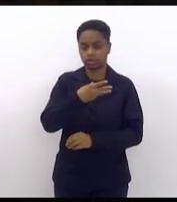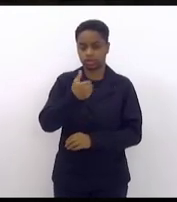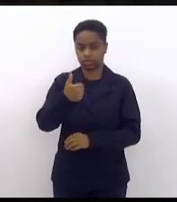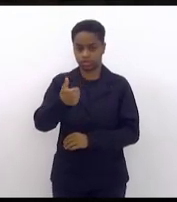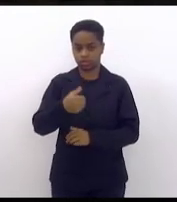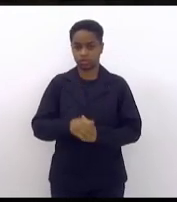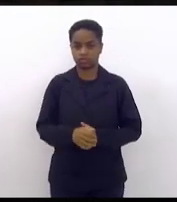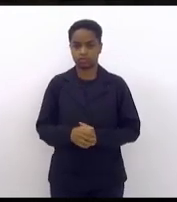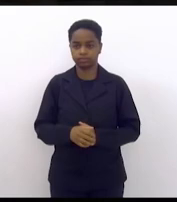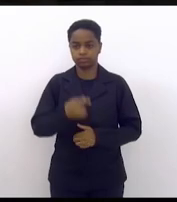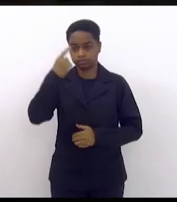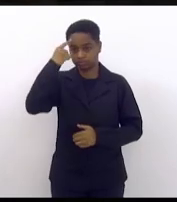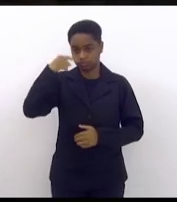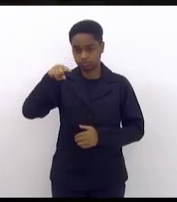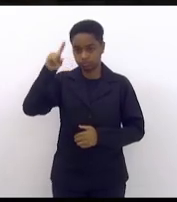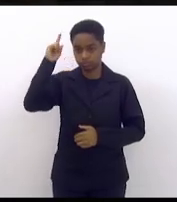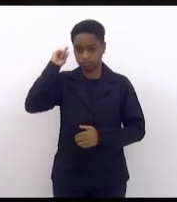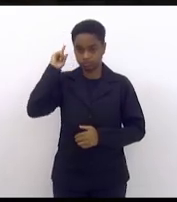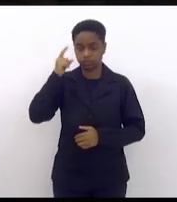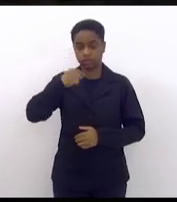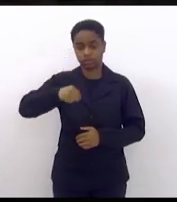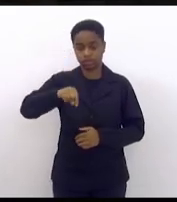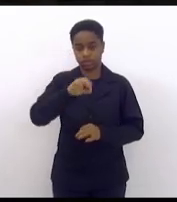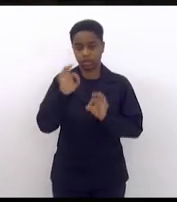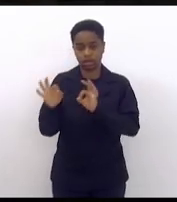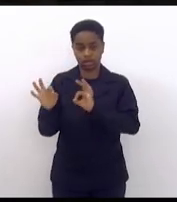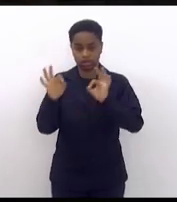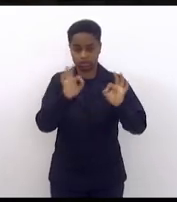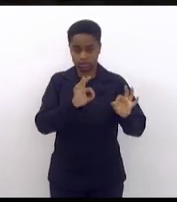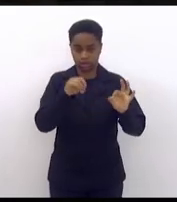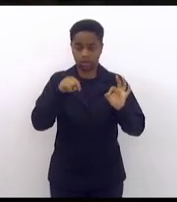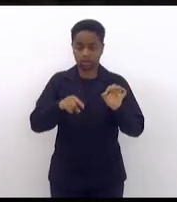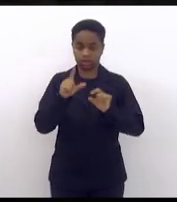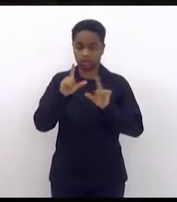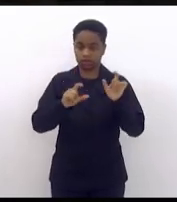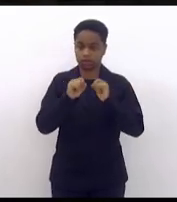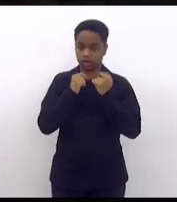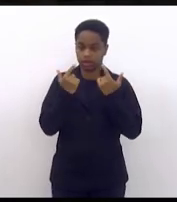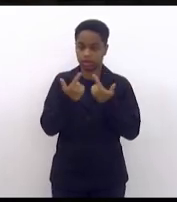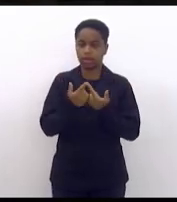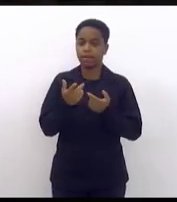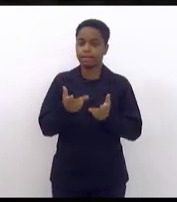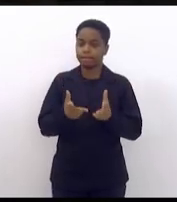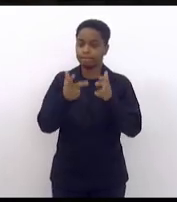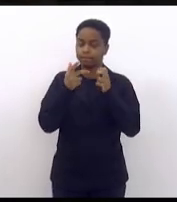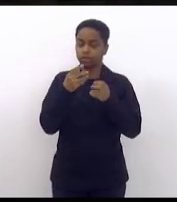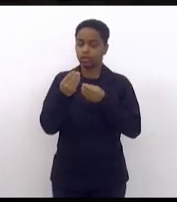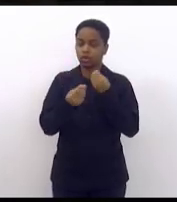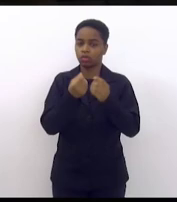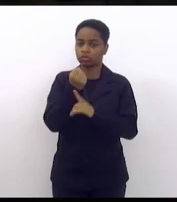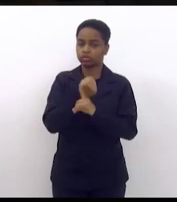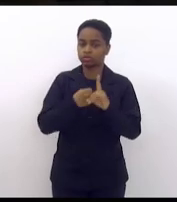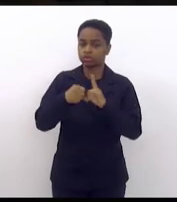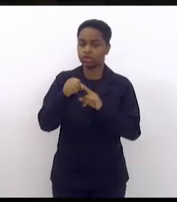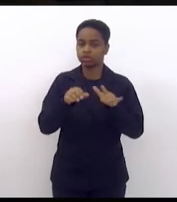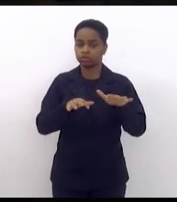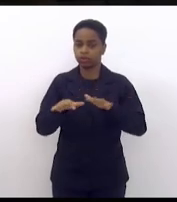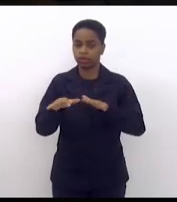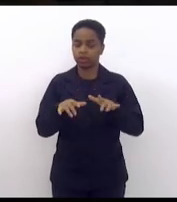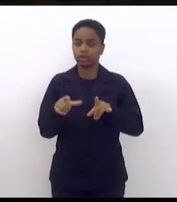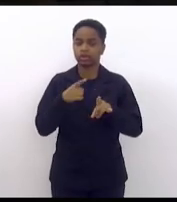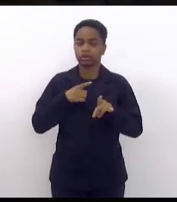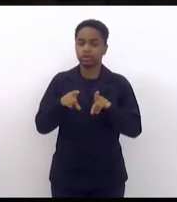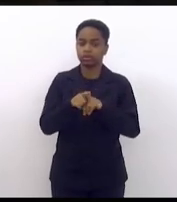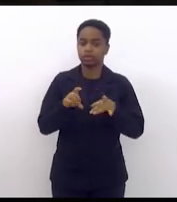Na última semana, aquelas e aqueles que nos acompanham devem ter observado como a sociedade civil se movimentou, representada pelos